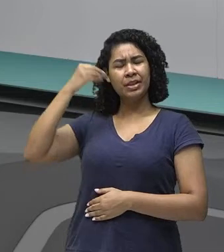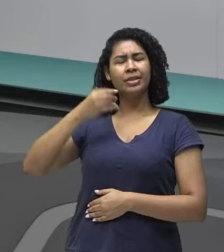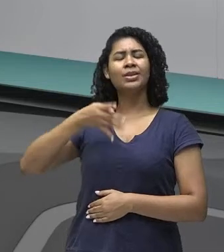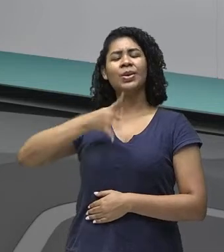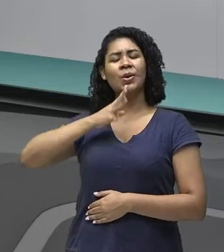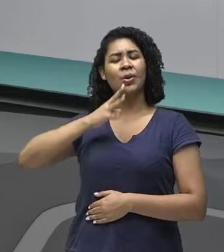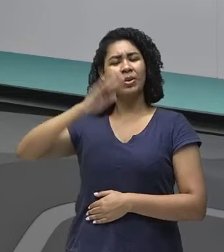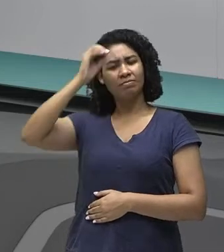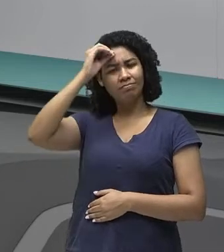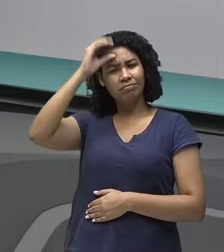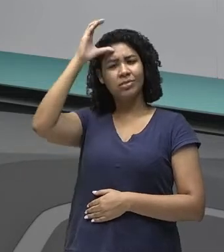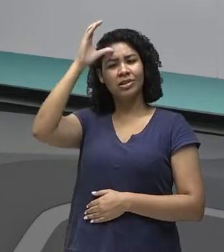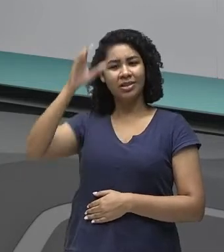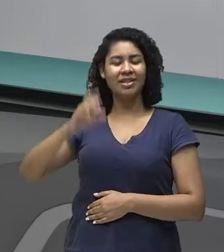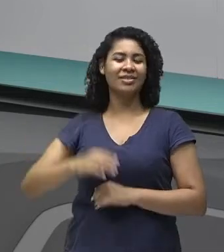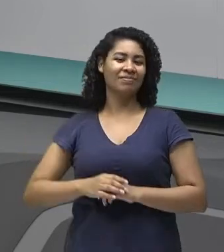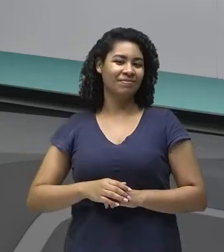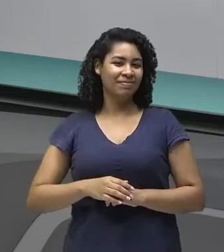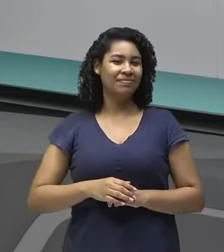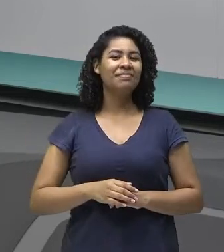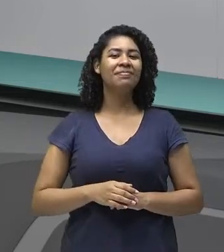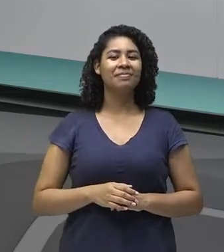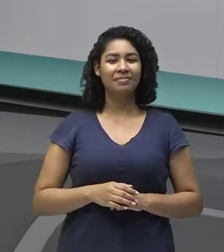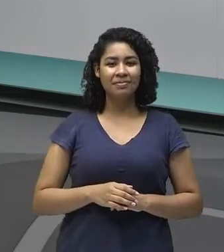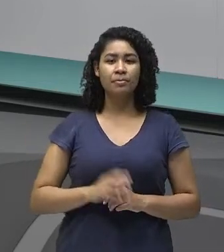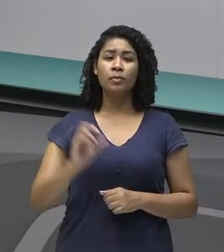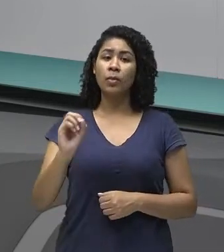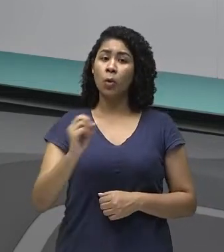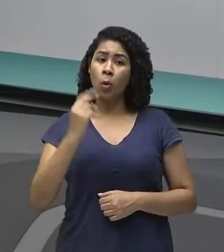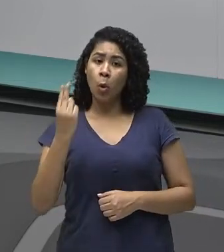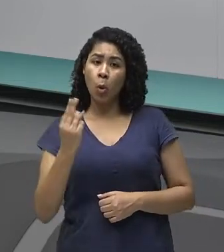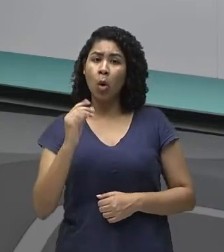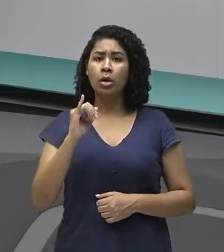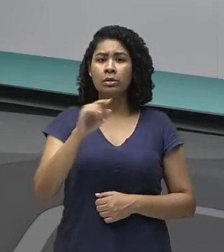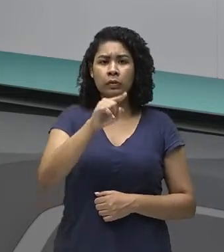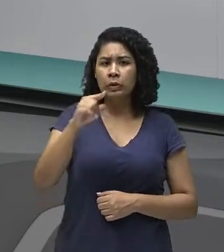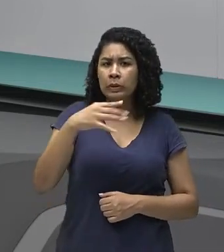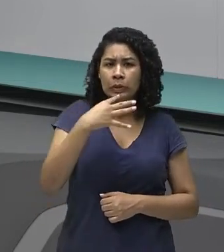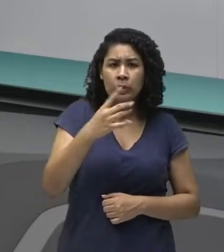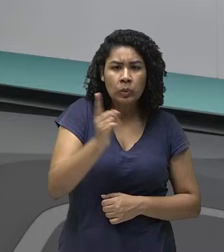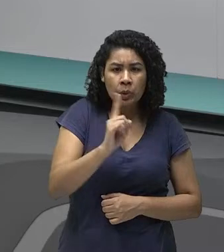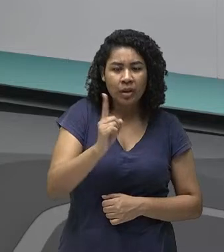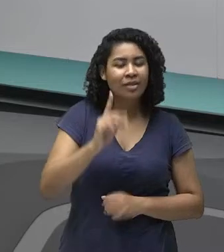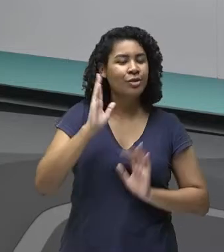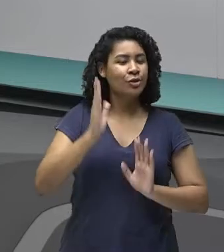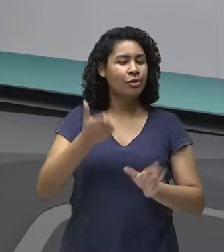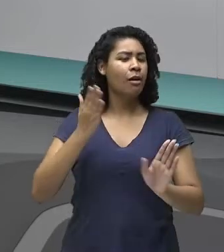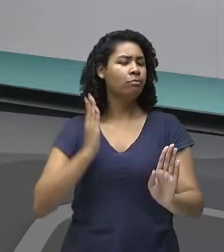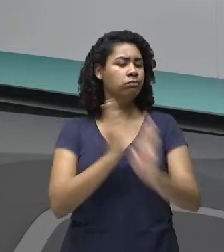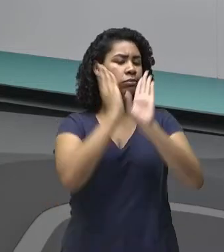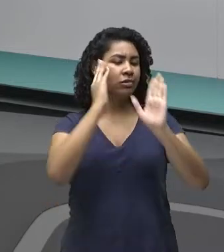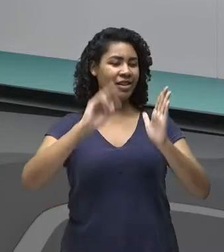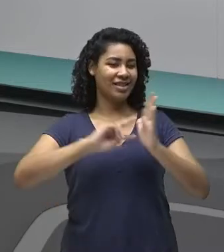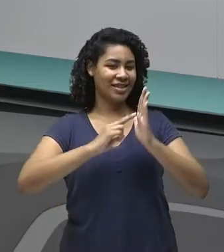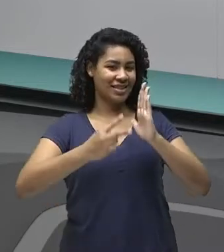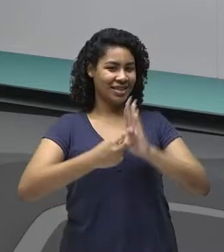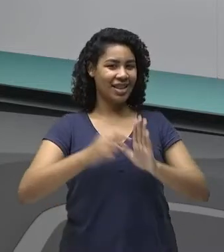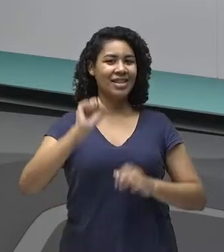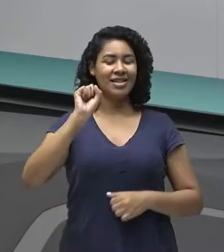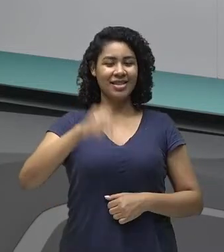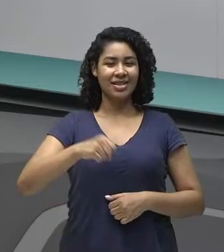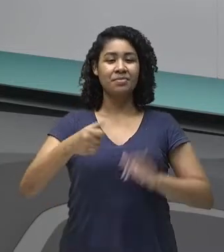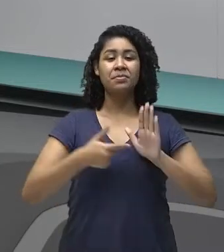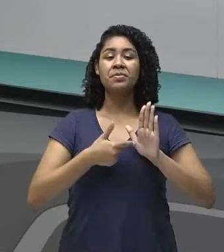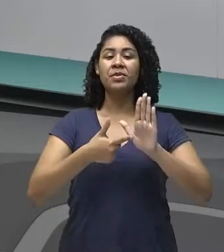falou na nossa aula de leitura, ou se não sabiam, já mataram a charada. Vamos aqui ver o significado de cada